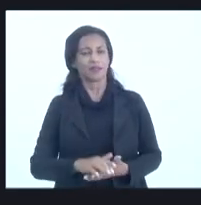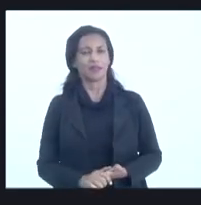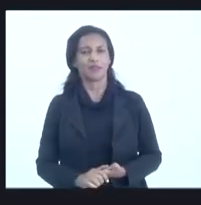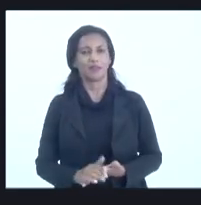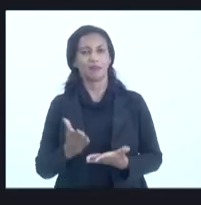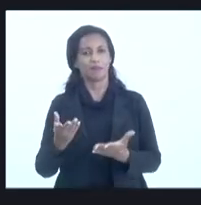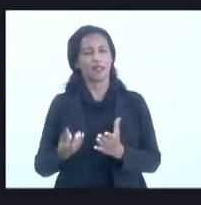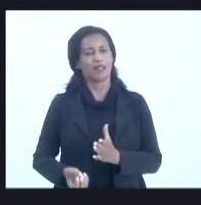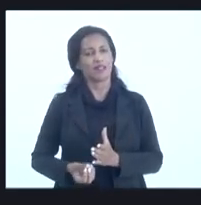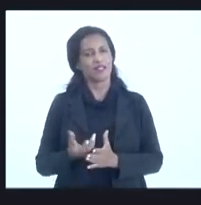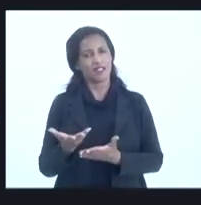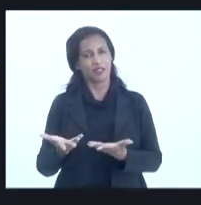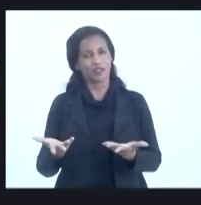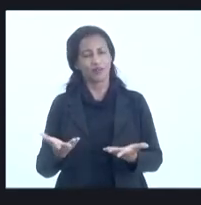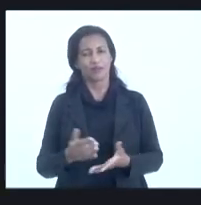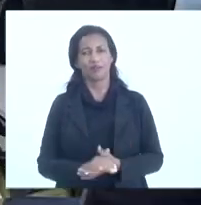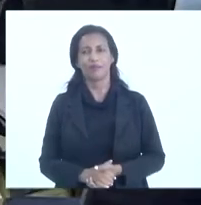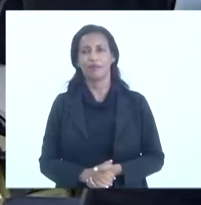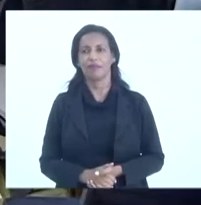pela iniciativa.